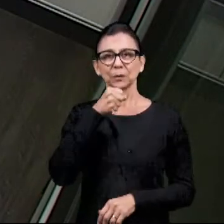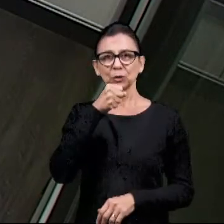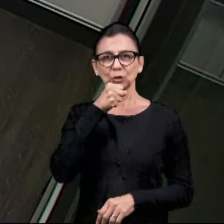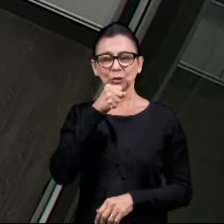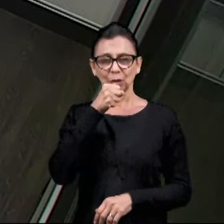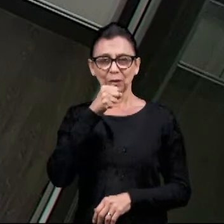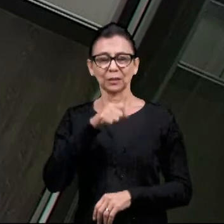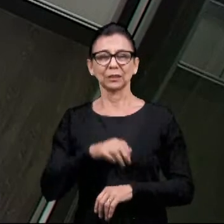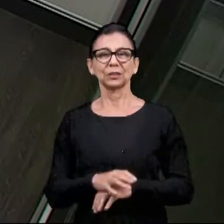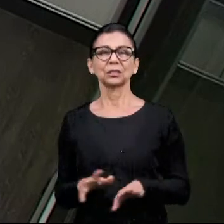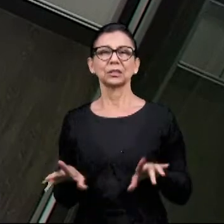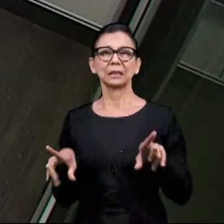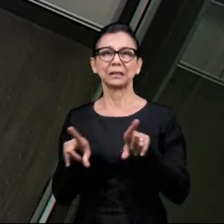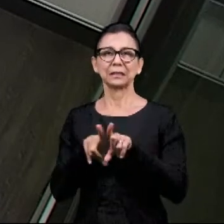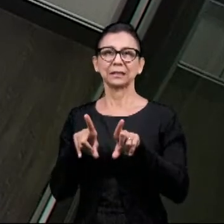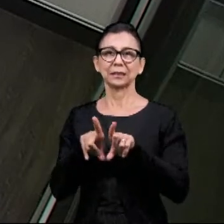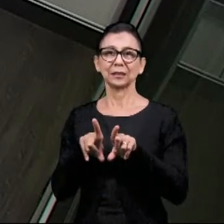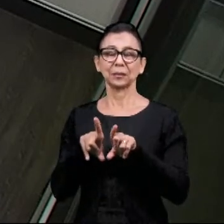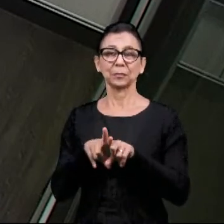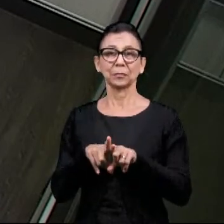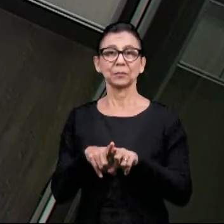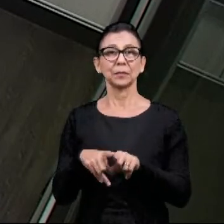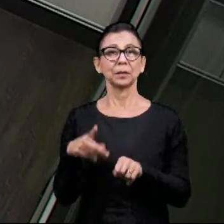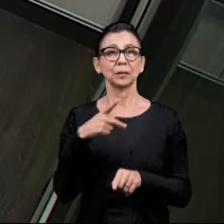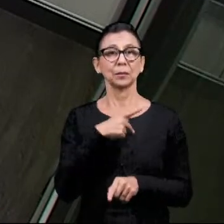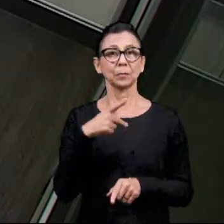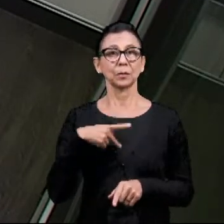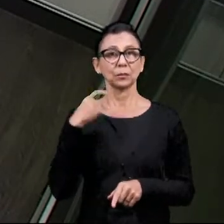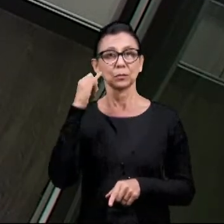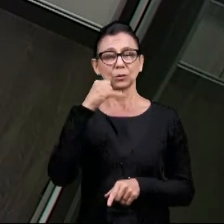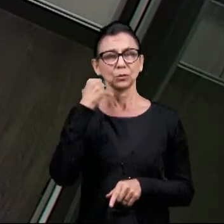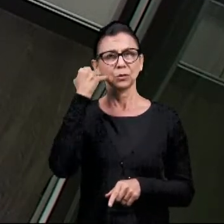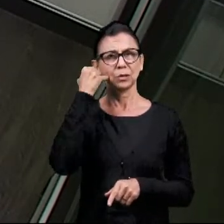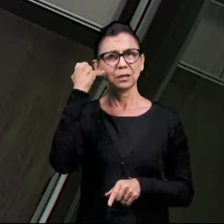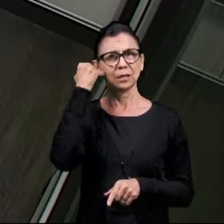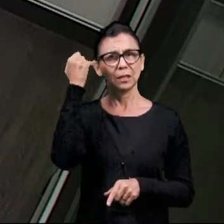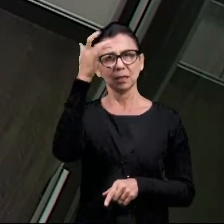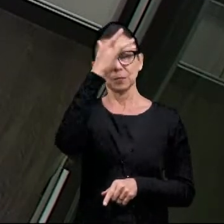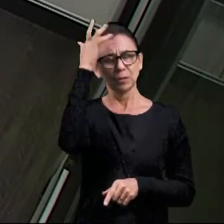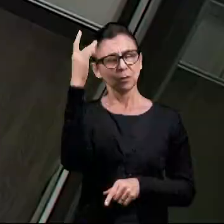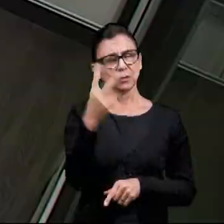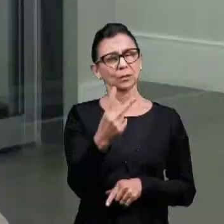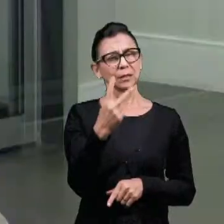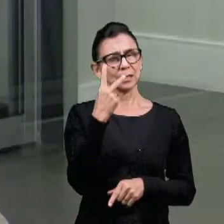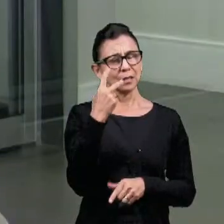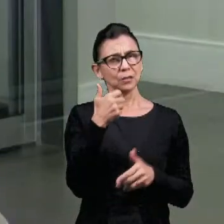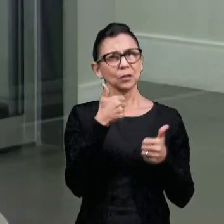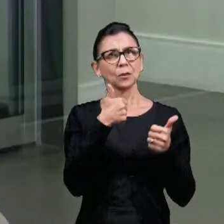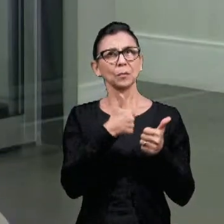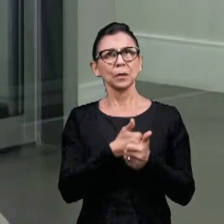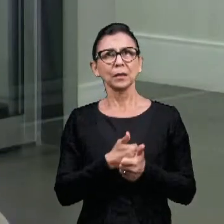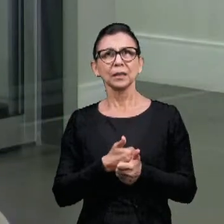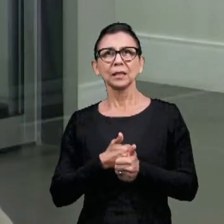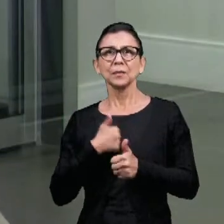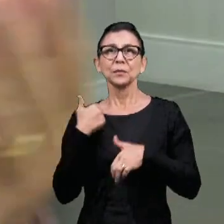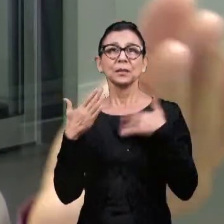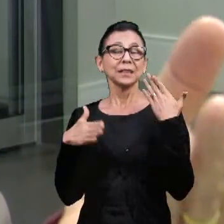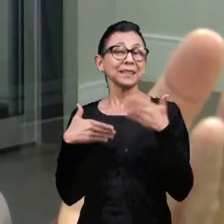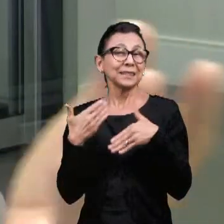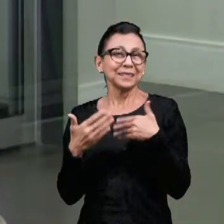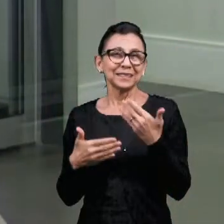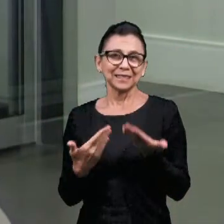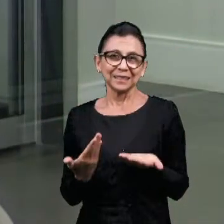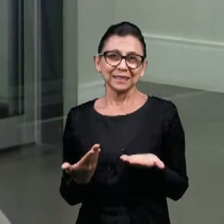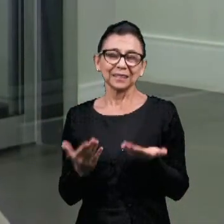todos que também nos acompanham. É muita alegria para nós estarmos aqui com os nossos irmãos, não só